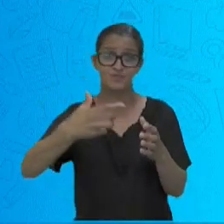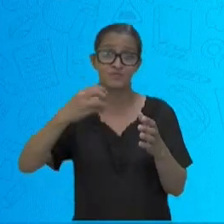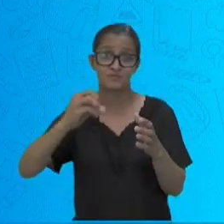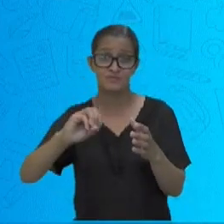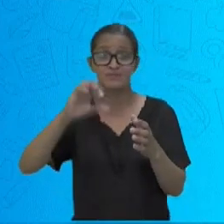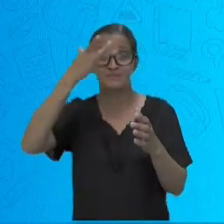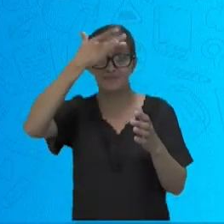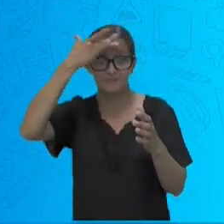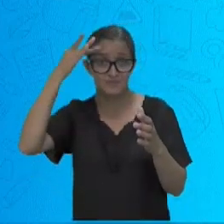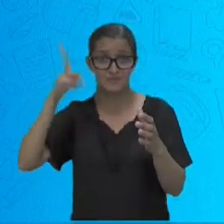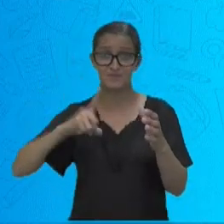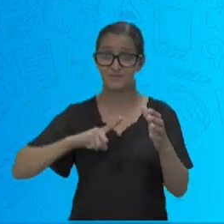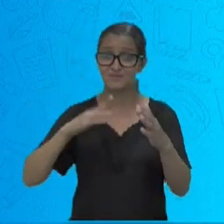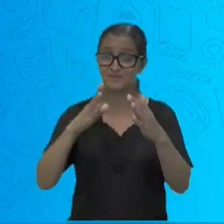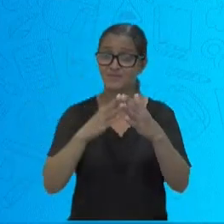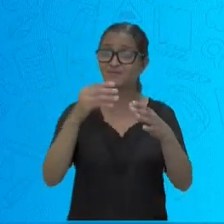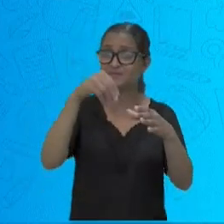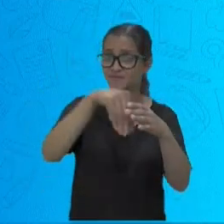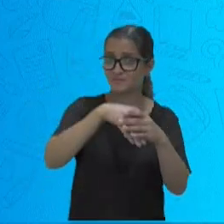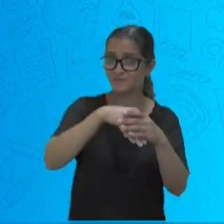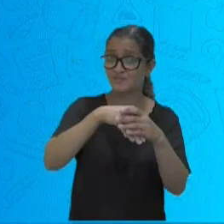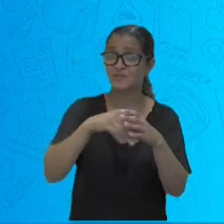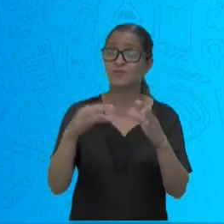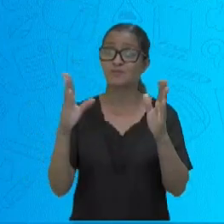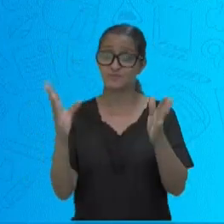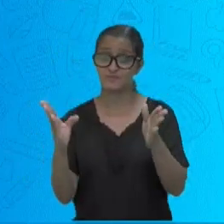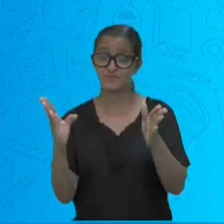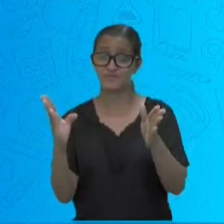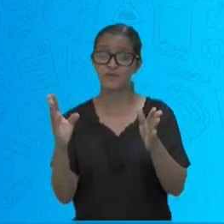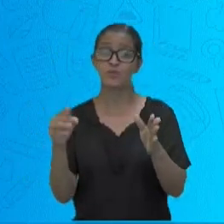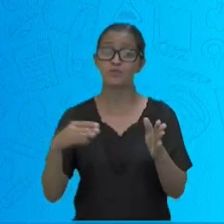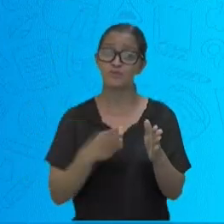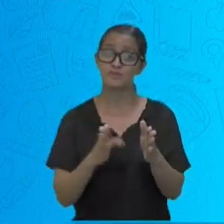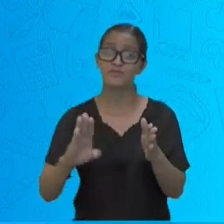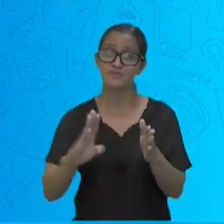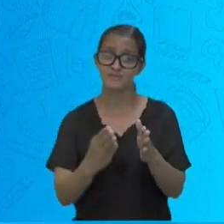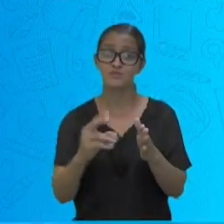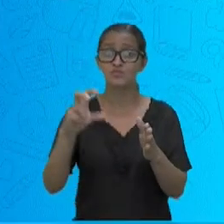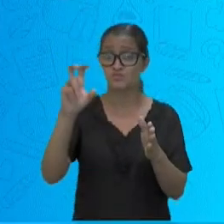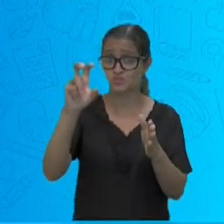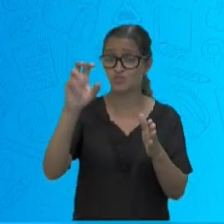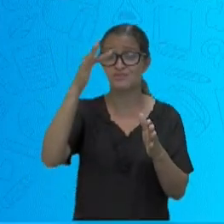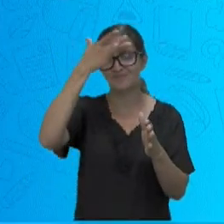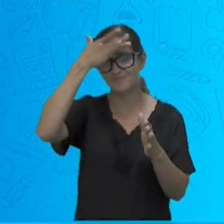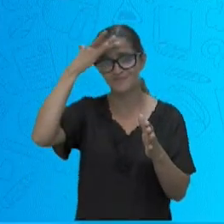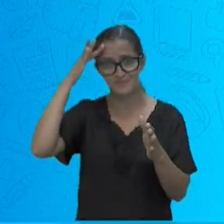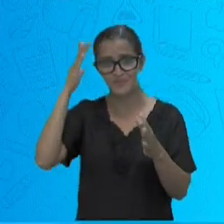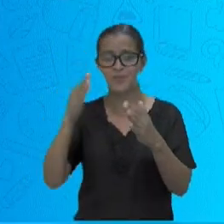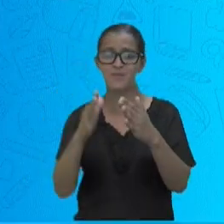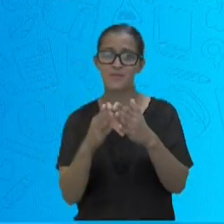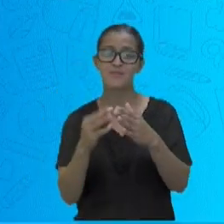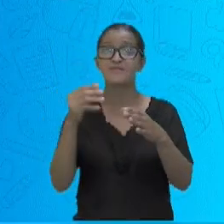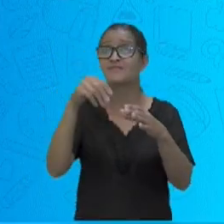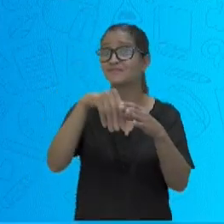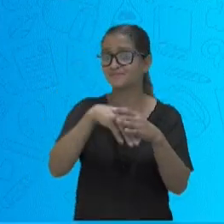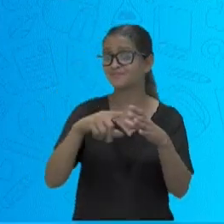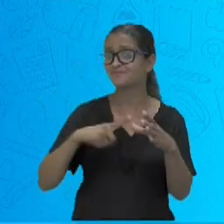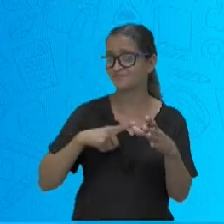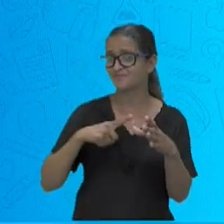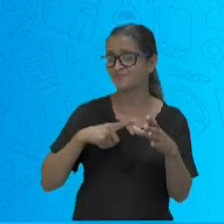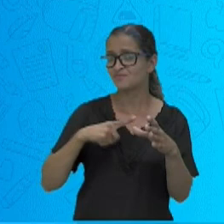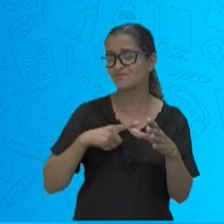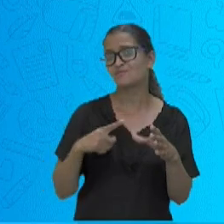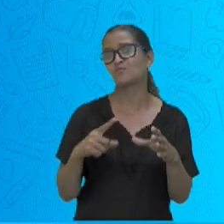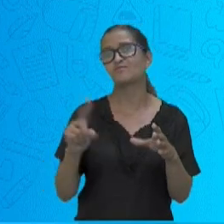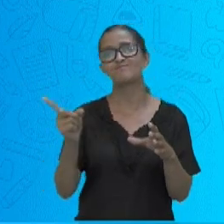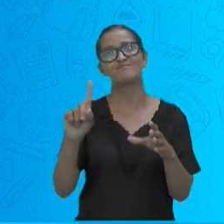peixinho, apenas 5 pessoas. Uma coisa muito importante que nós falamos é que não pode faltar no